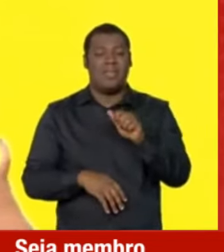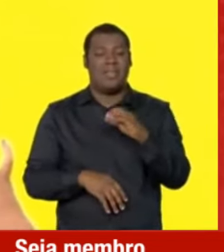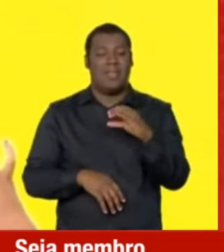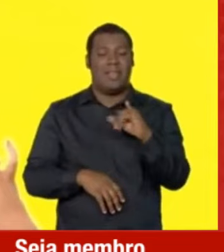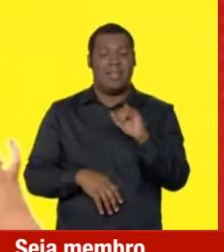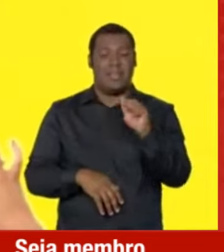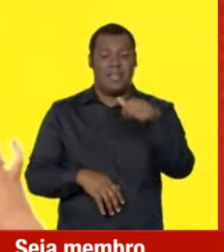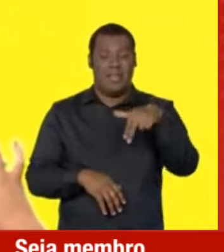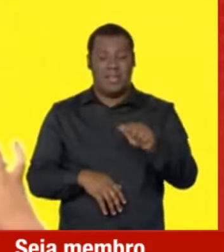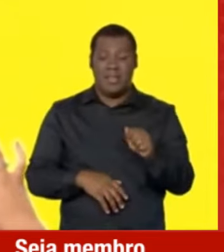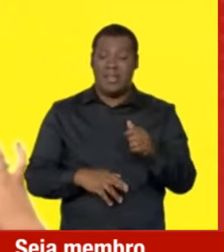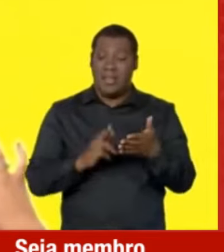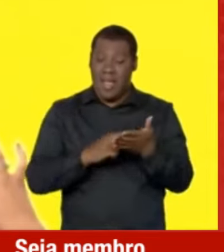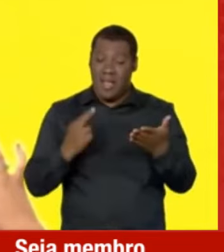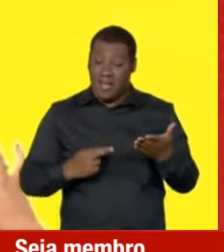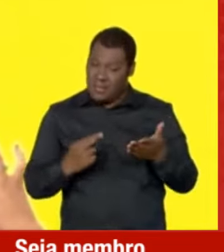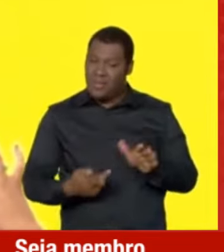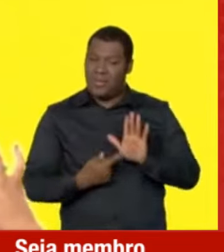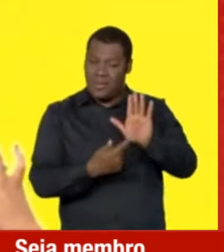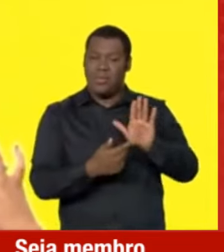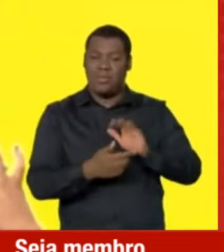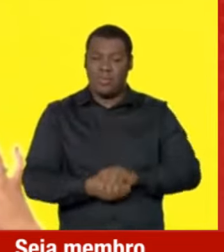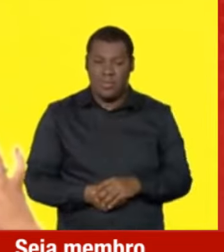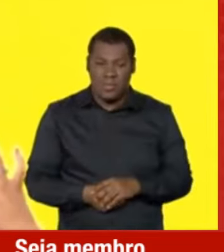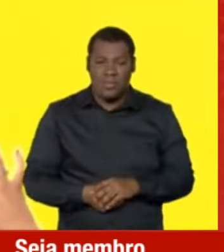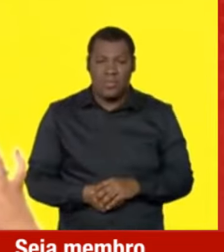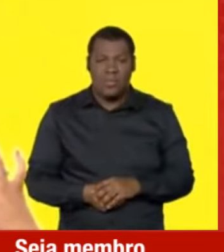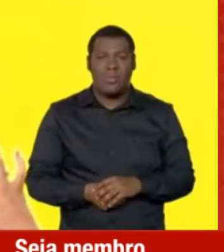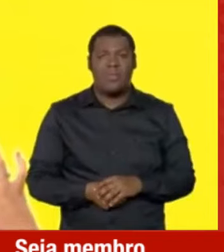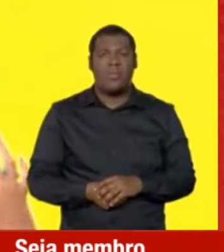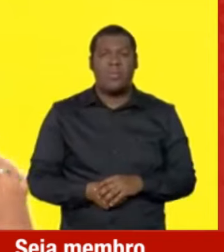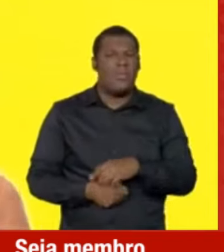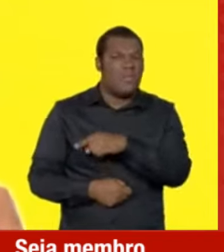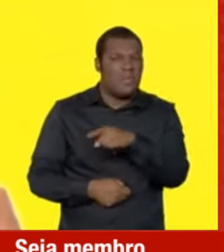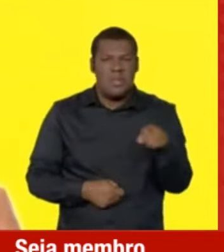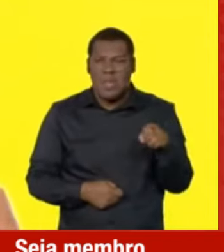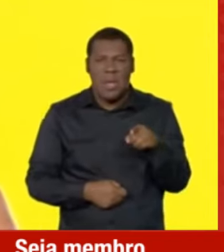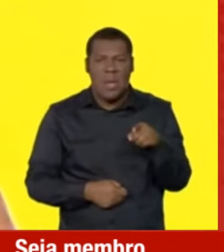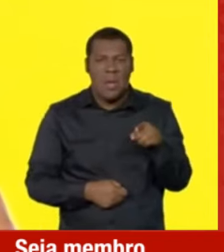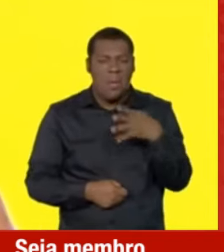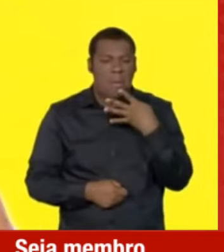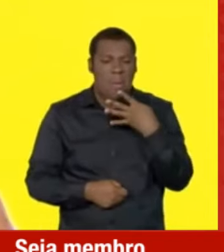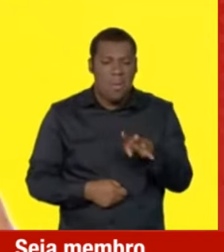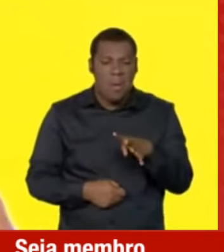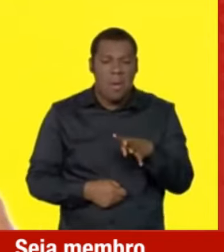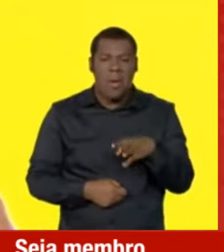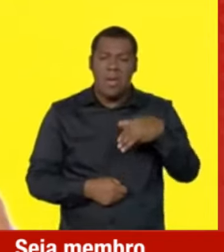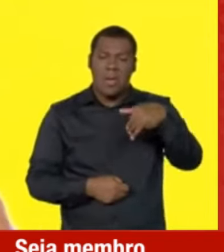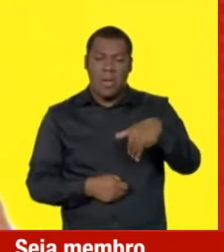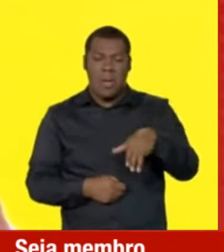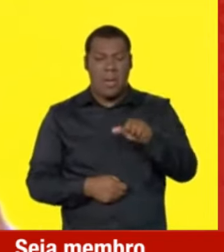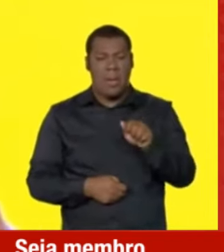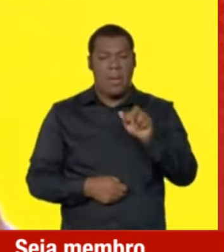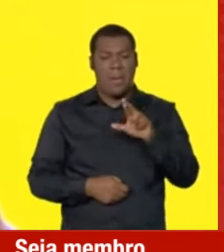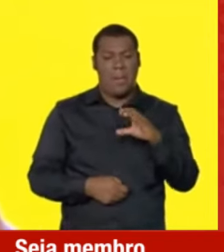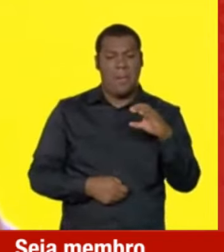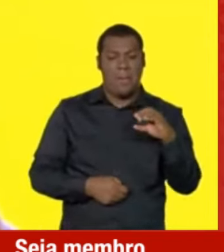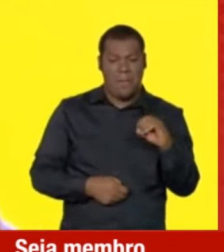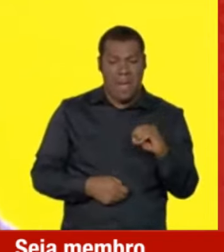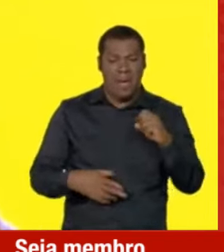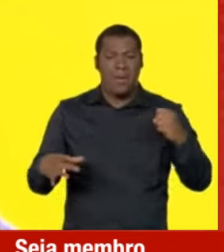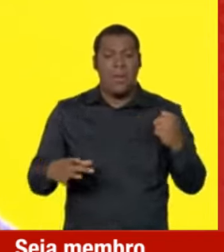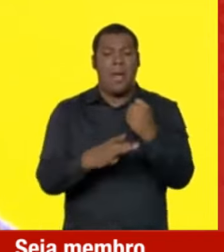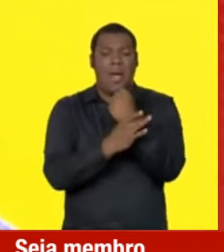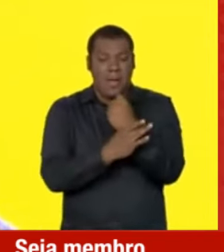é a questão do marco de garantias. Talvez a gente ainda não tenha se dado conta do que o marco de garantias vai produzir no